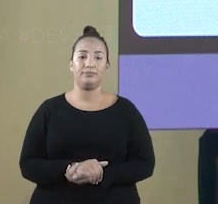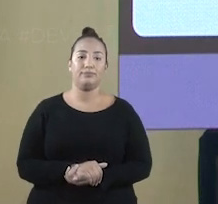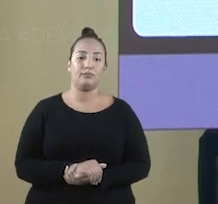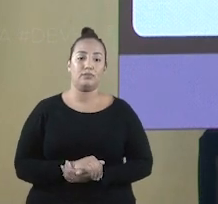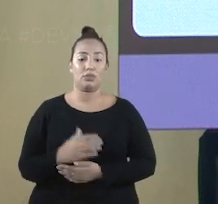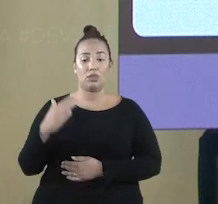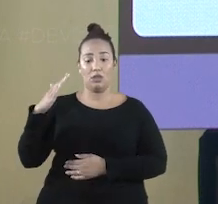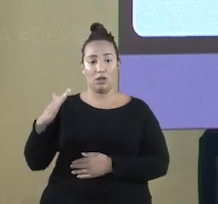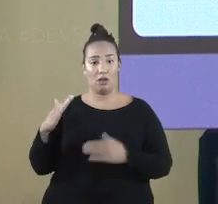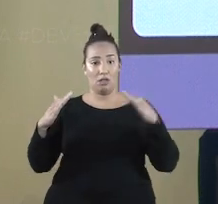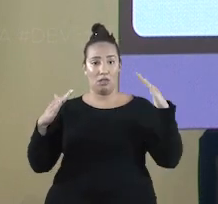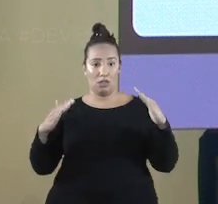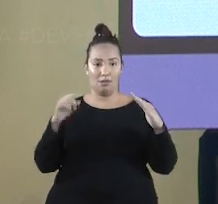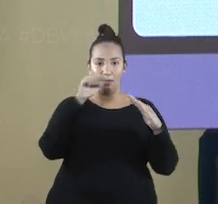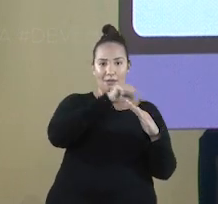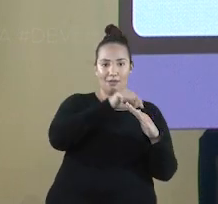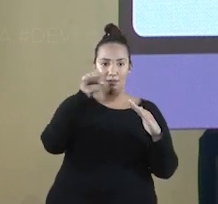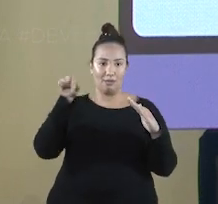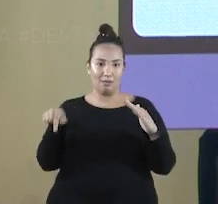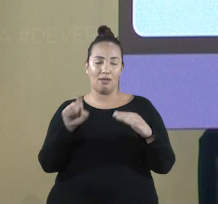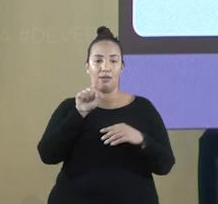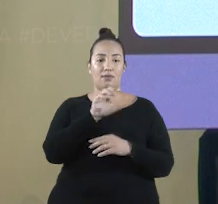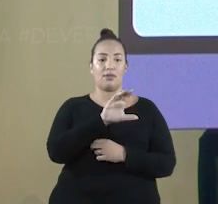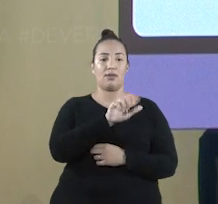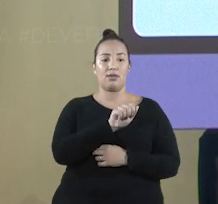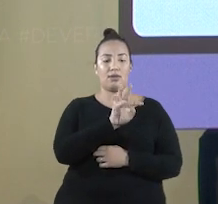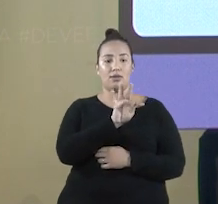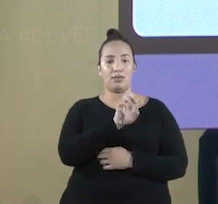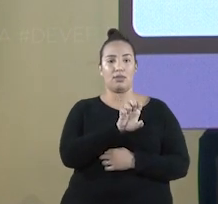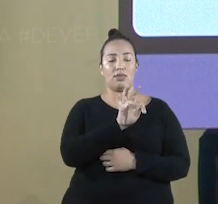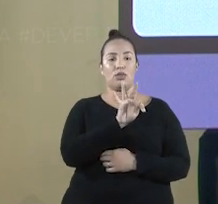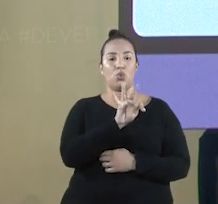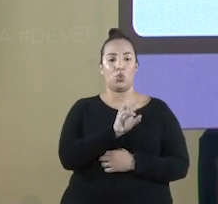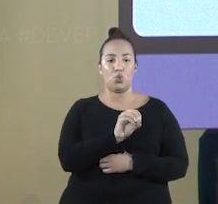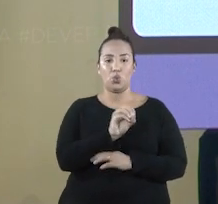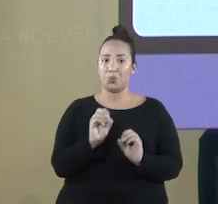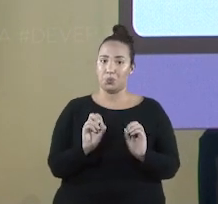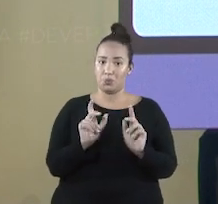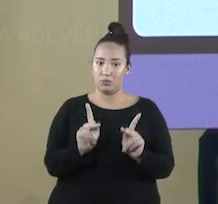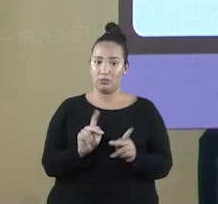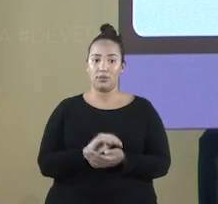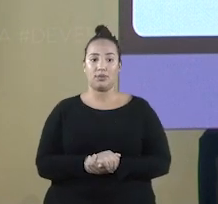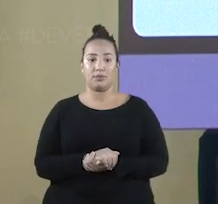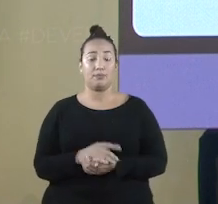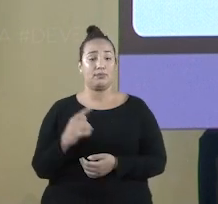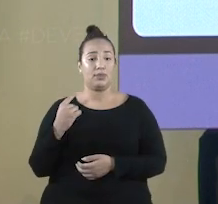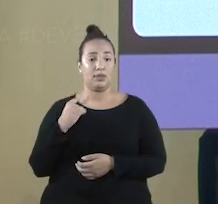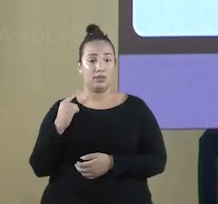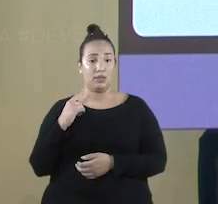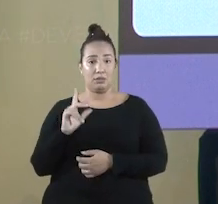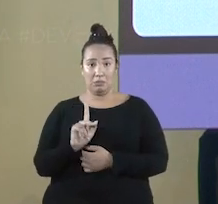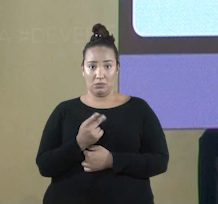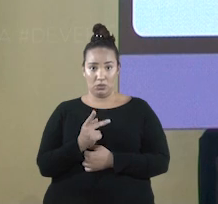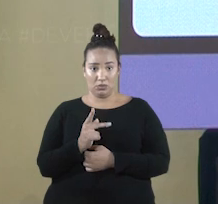E os outros 2 lados são os catetos, ok? Aqui temos a hipotenusa,